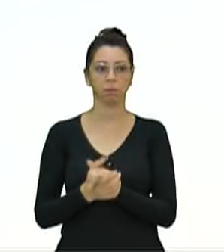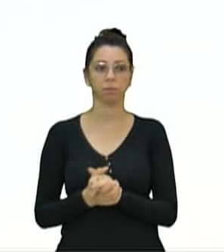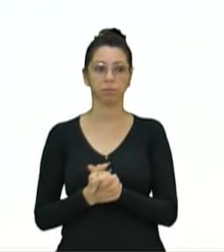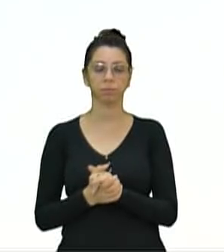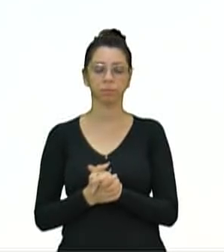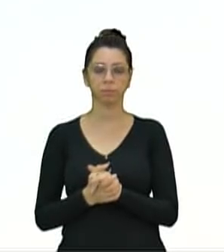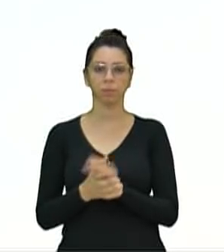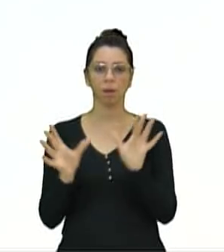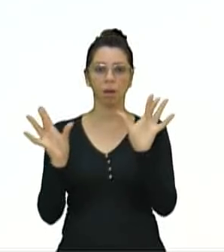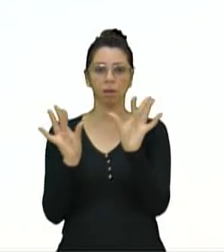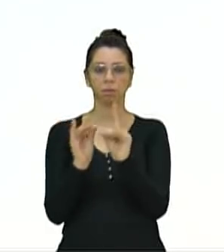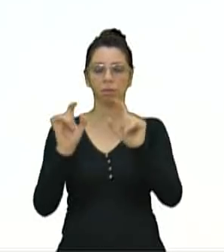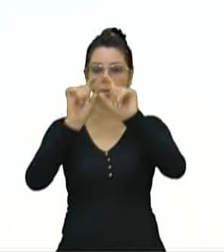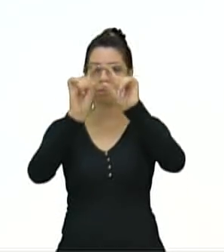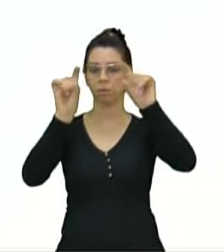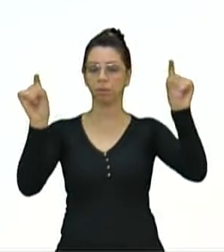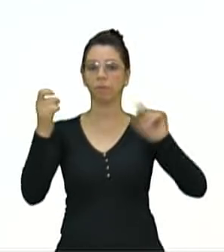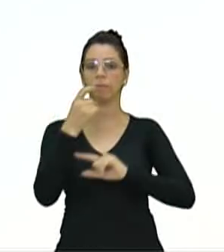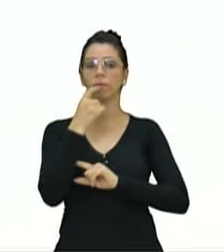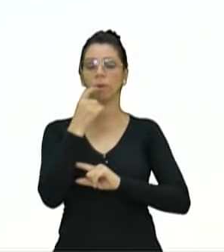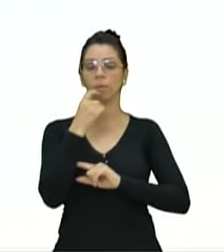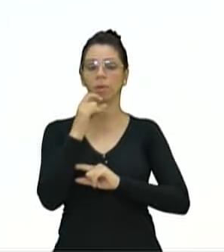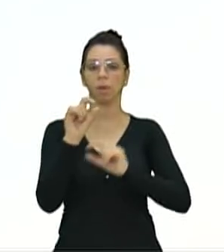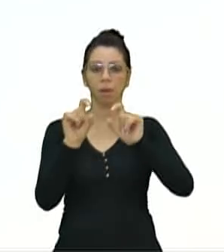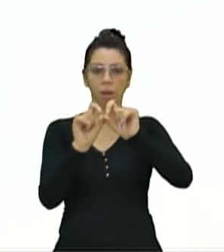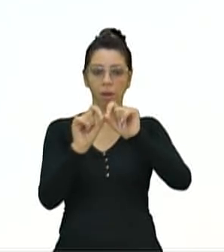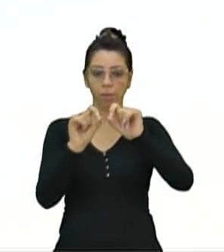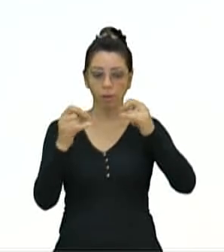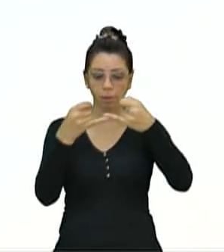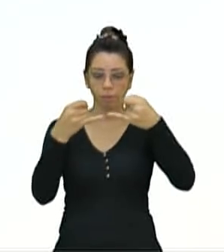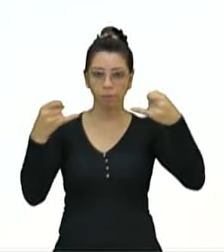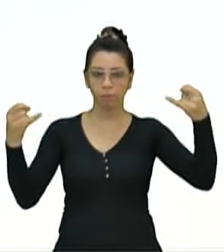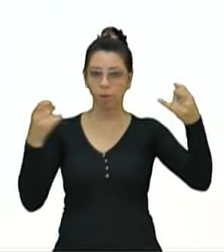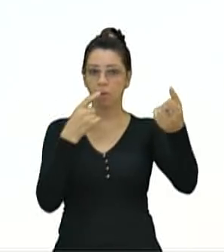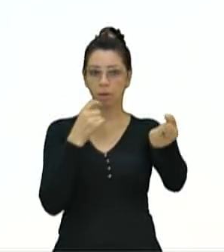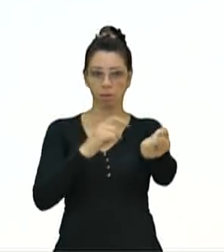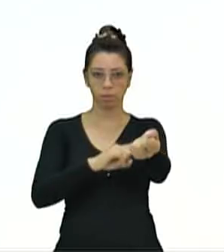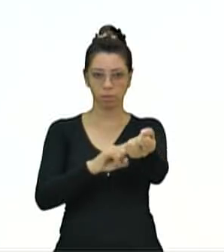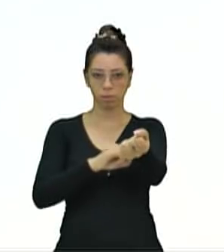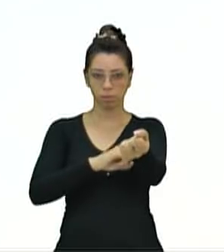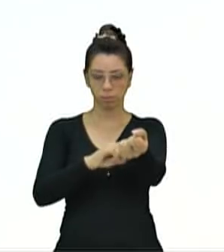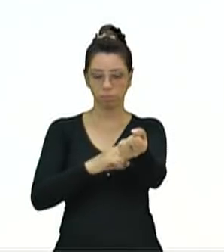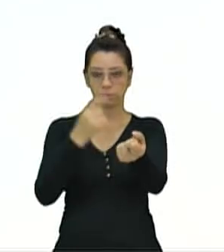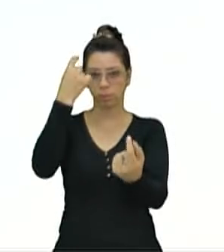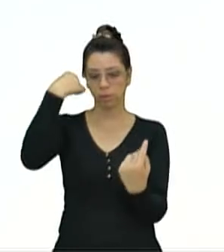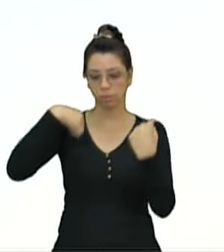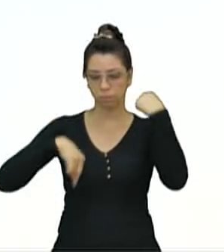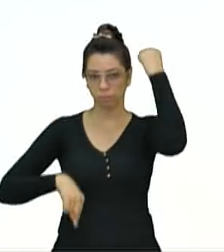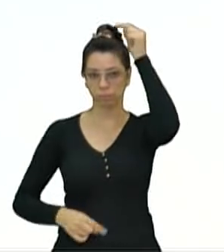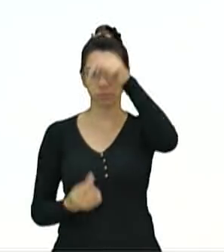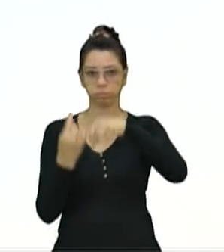em vermelho é o vaso sanguíneo que está circulando pelo corpo todo. Aqui são